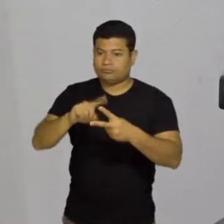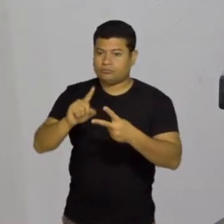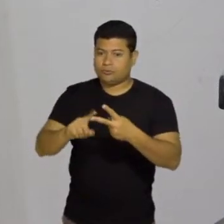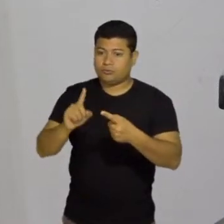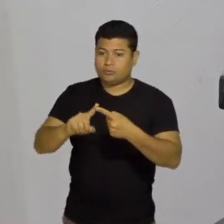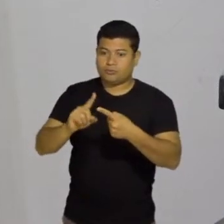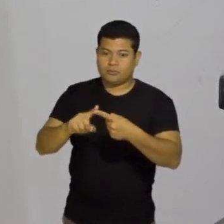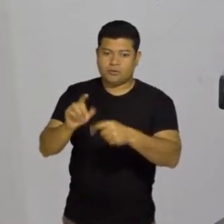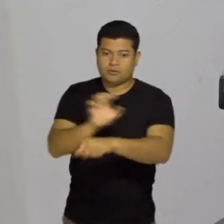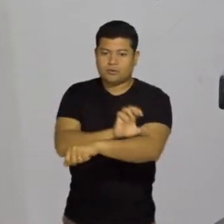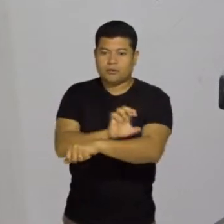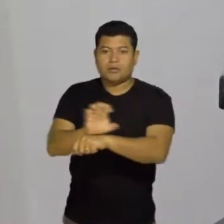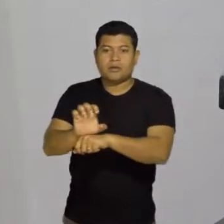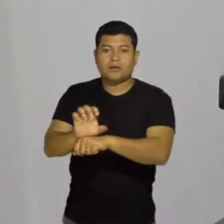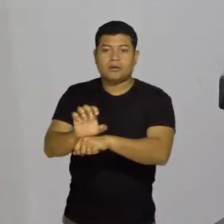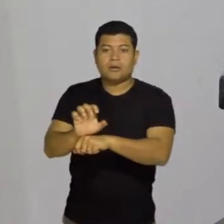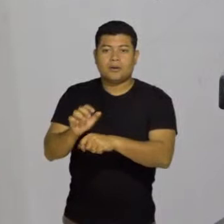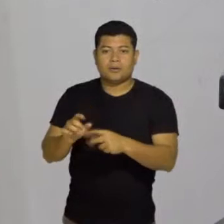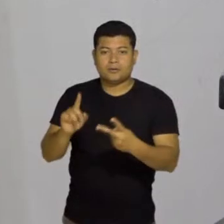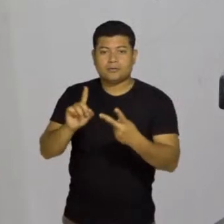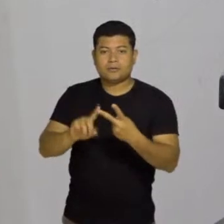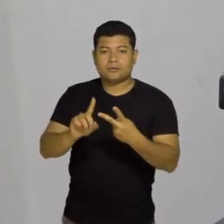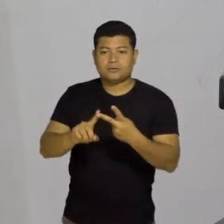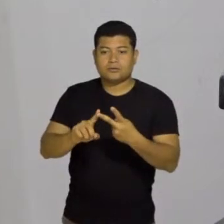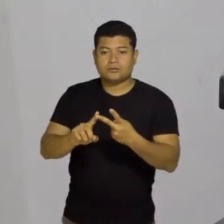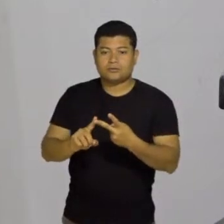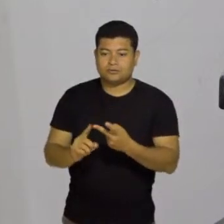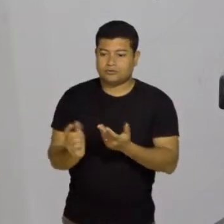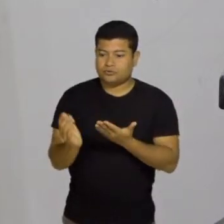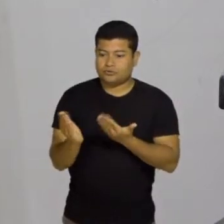estágio e o programa Jovem Aprendiz.